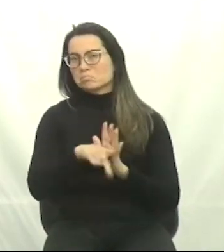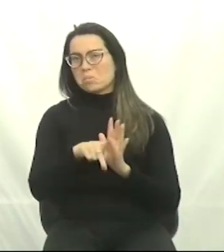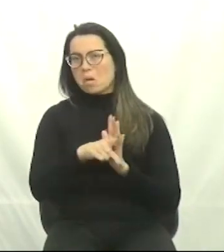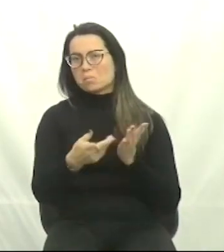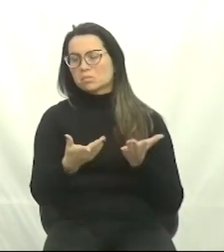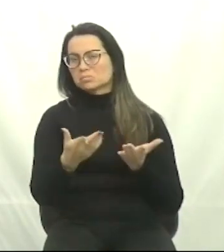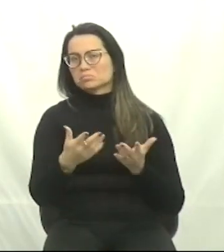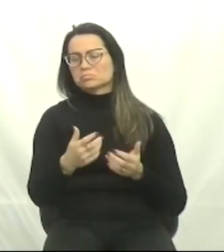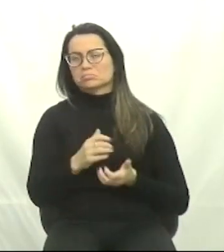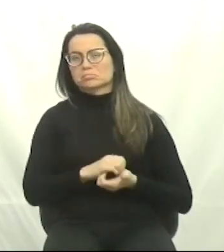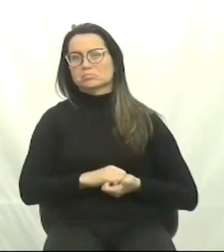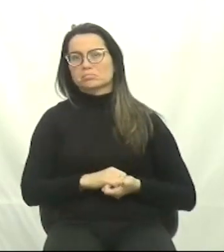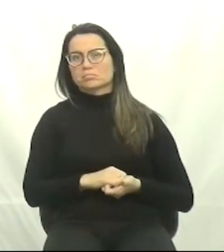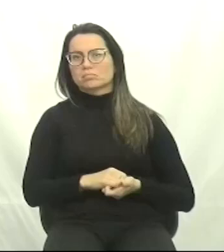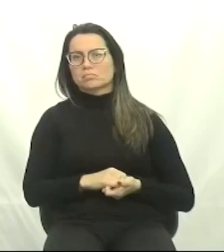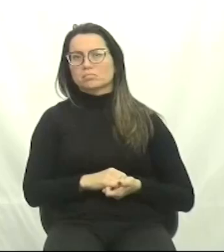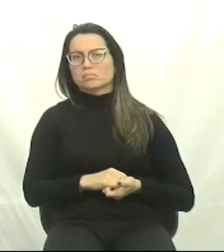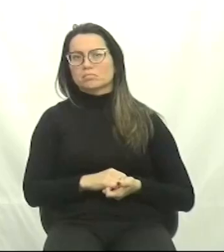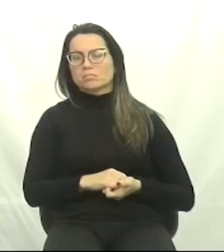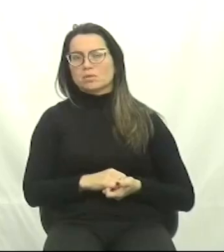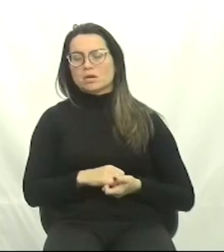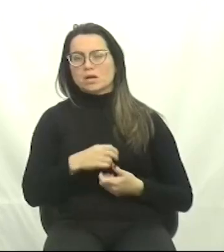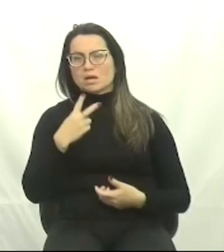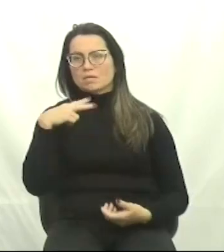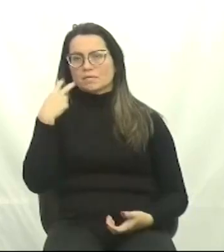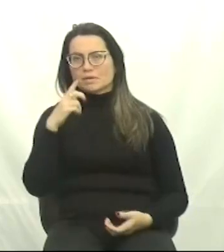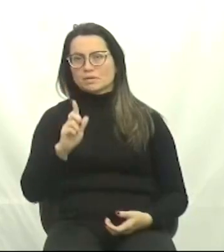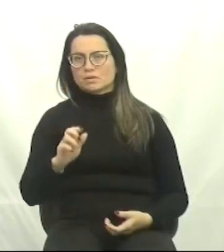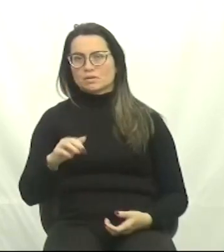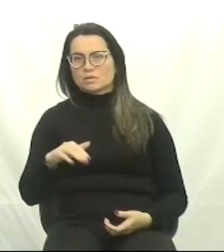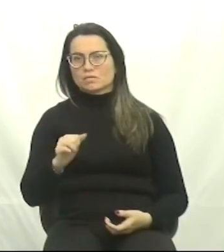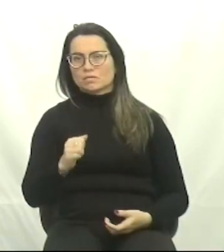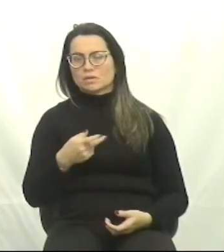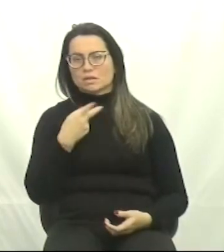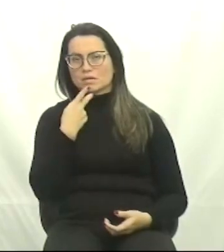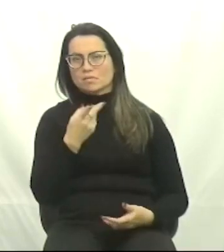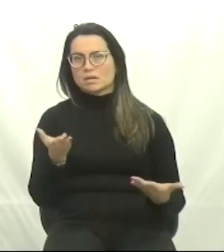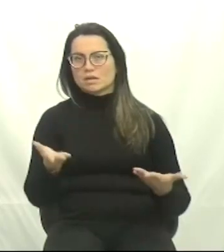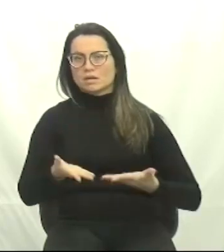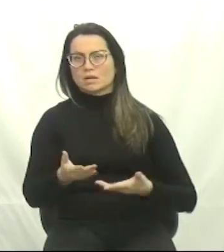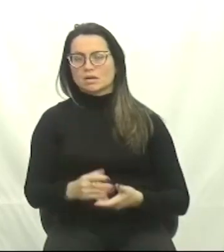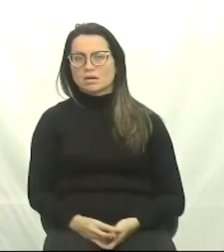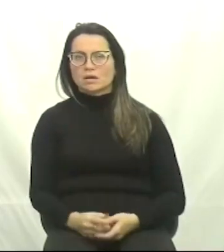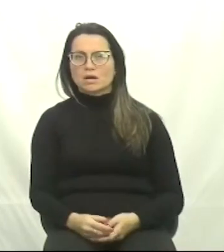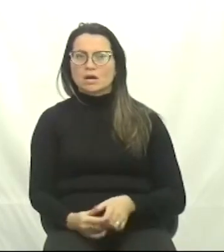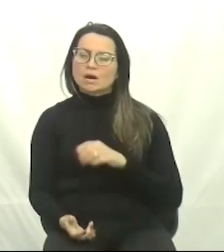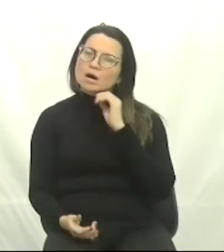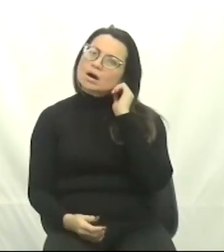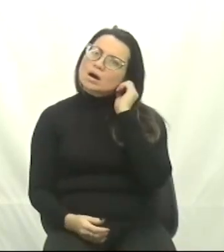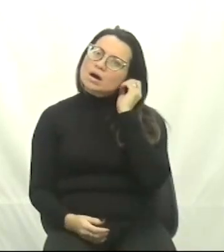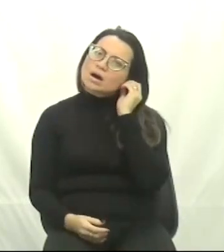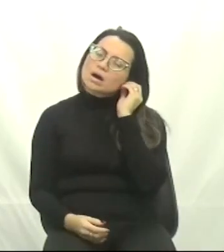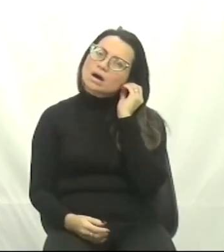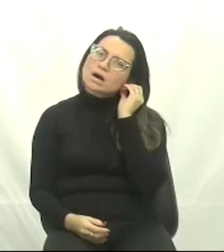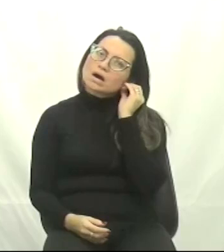em discussão. Com a palavra, a autora do requerimento, vereadora Giovana Vito Mondardo.